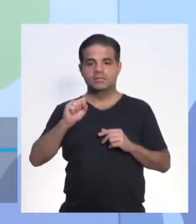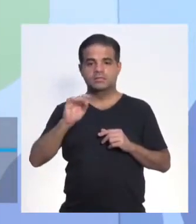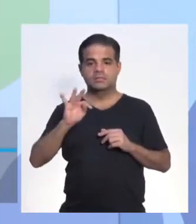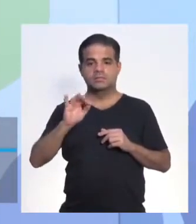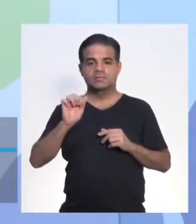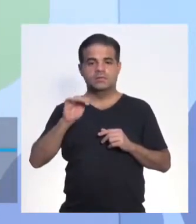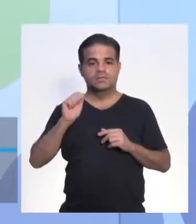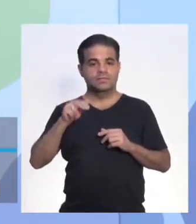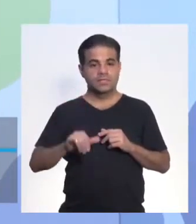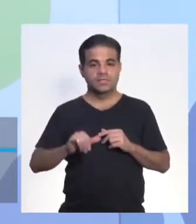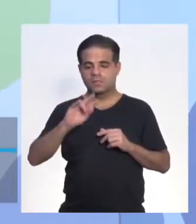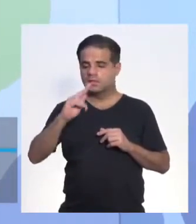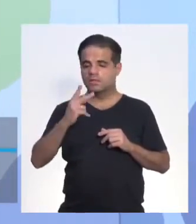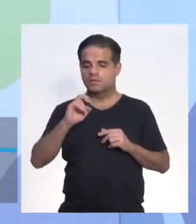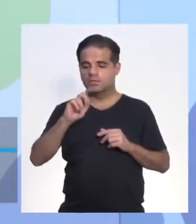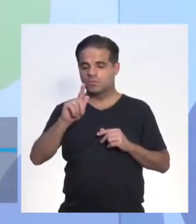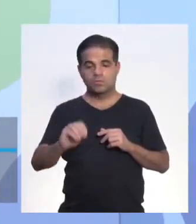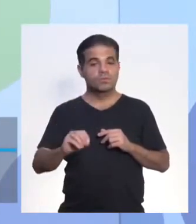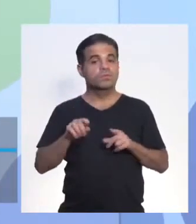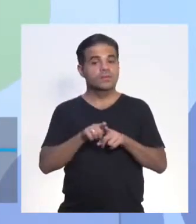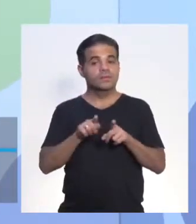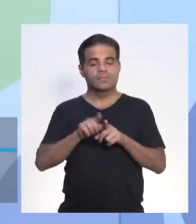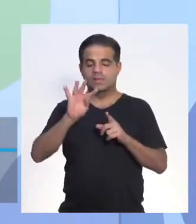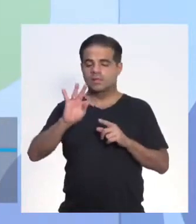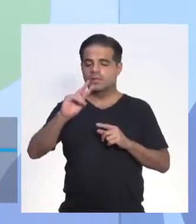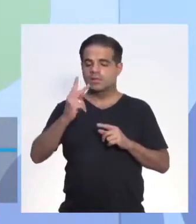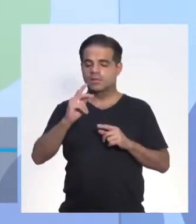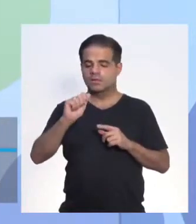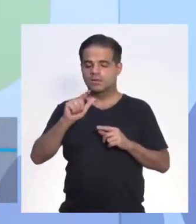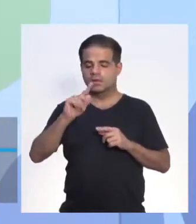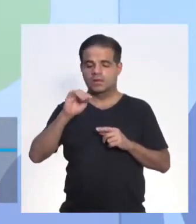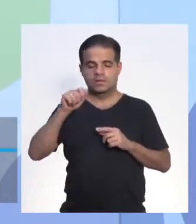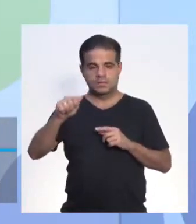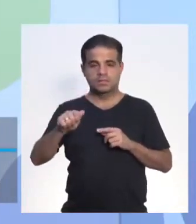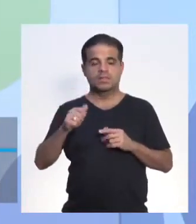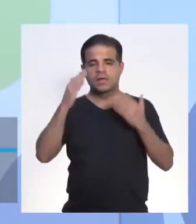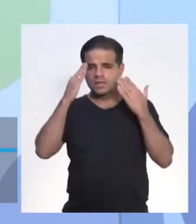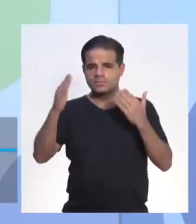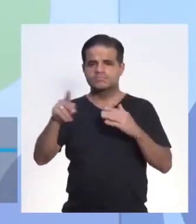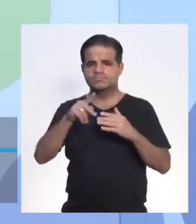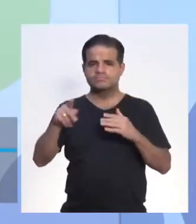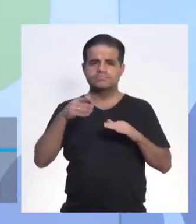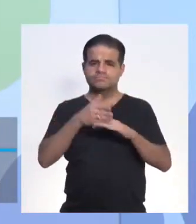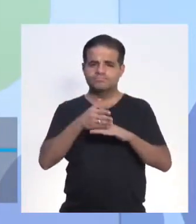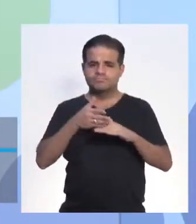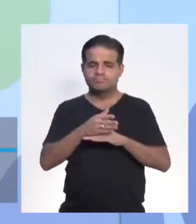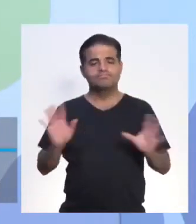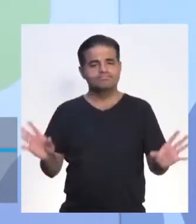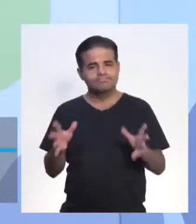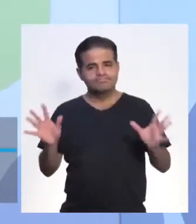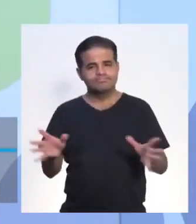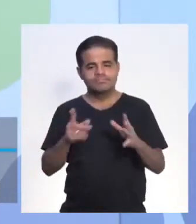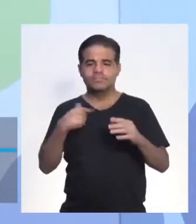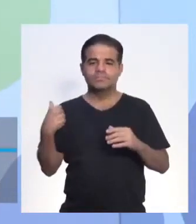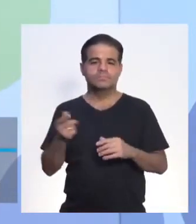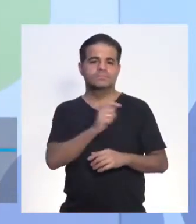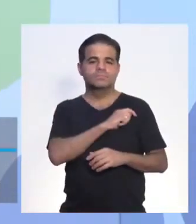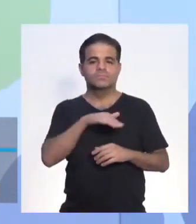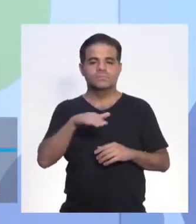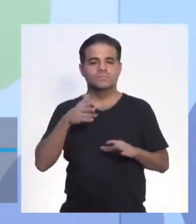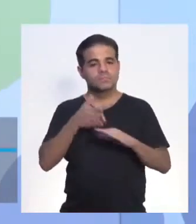Denis, o Hugo e a Thalita. E também quero agradecer a participação dos professores que continuam incentivando nossos alunos